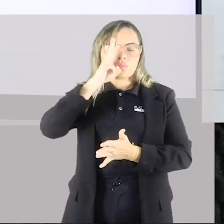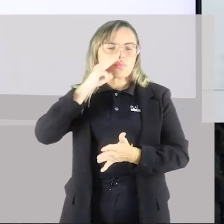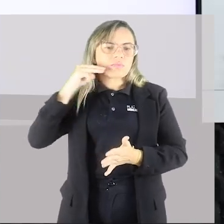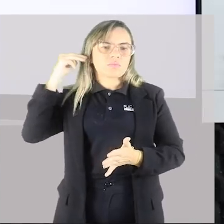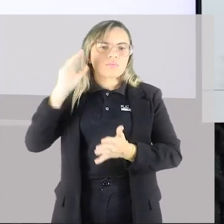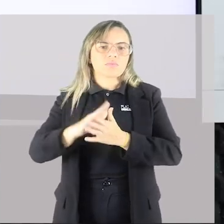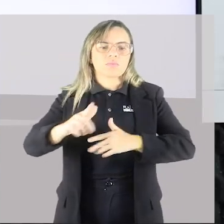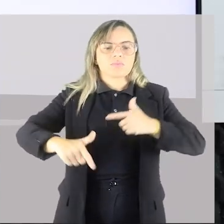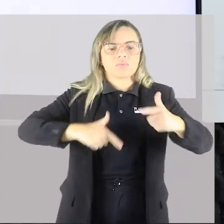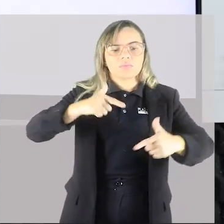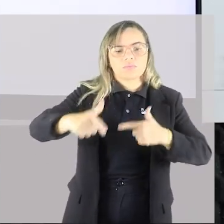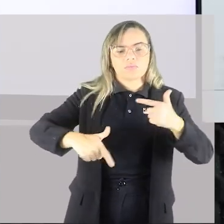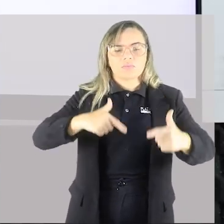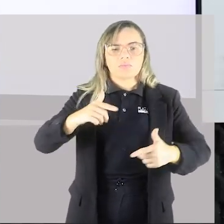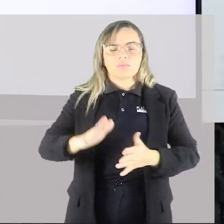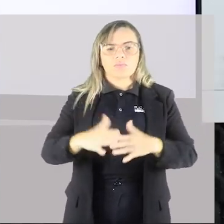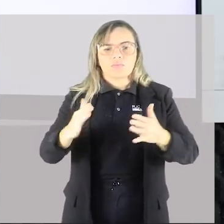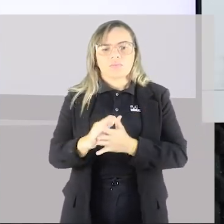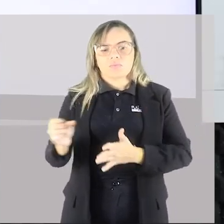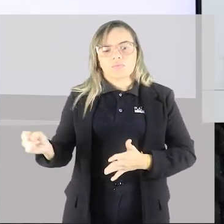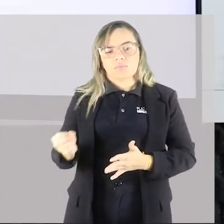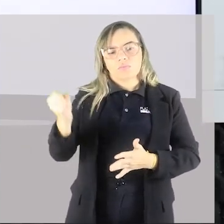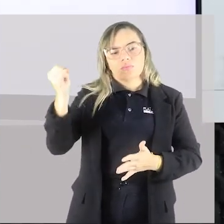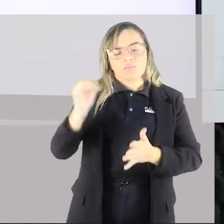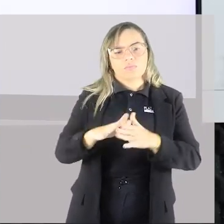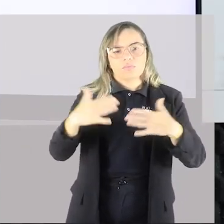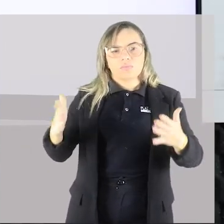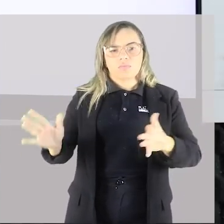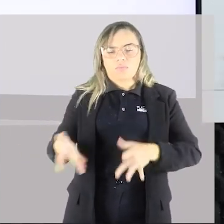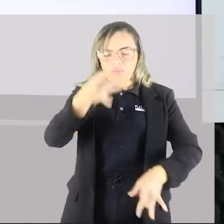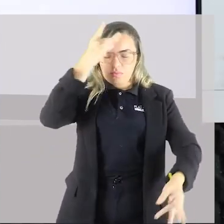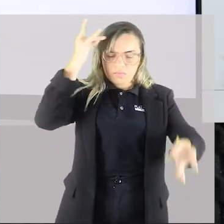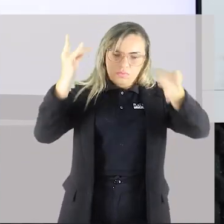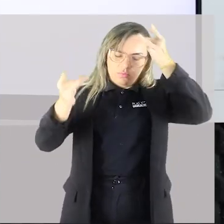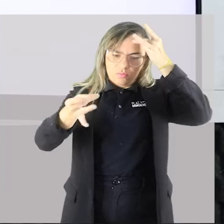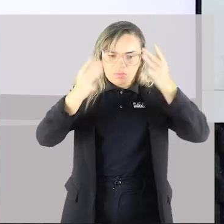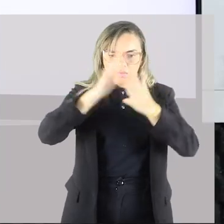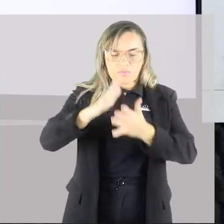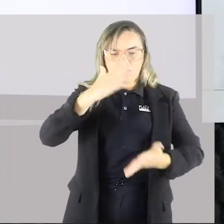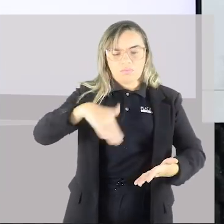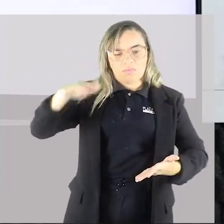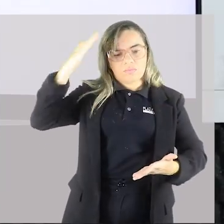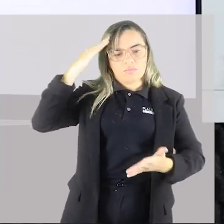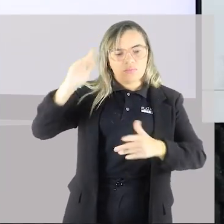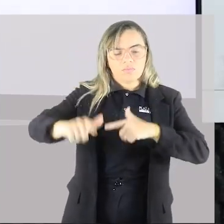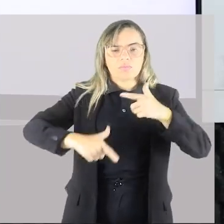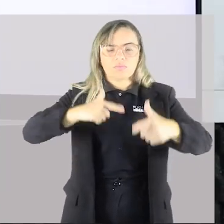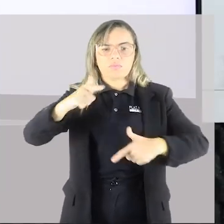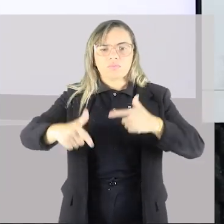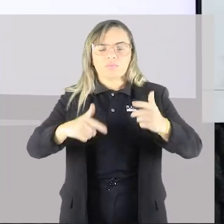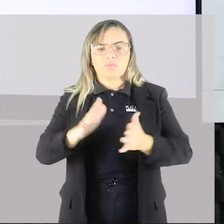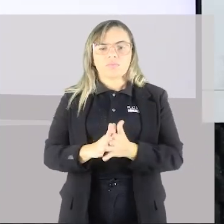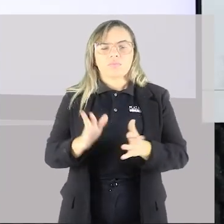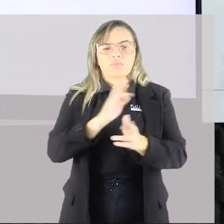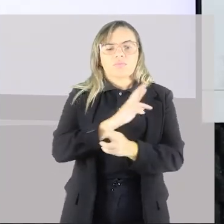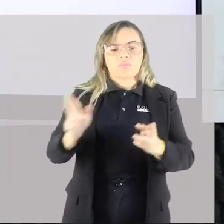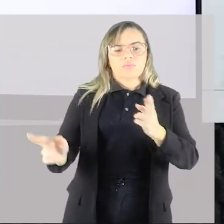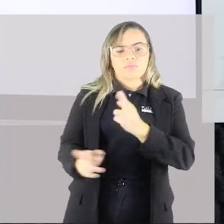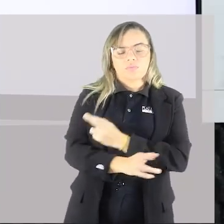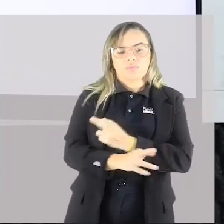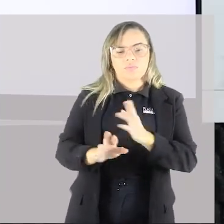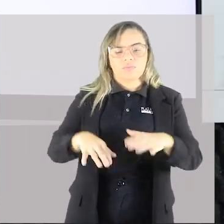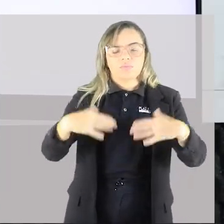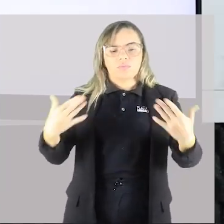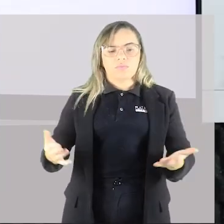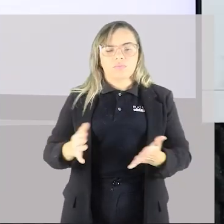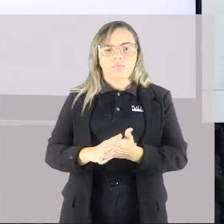marxista sobre o trabalho, que é importante que a gente absorva e entenda que o trabalho para ele vai estar associado justamente